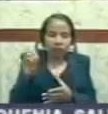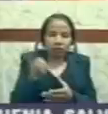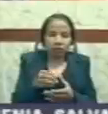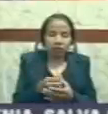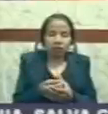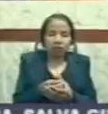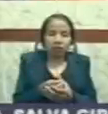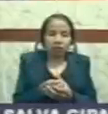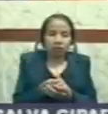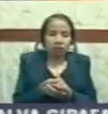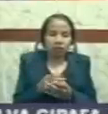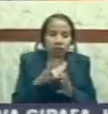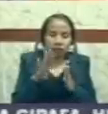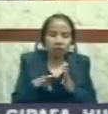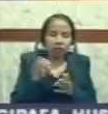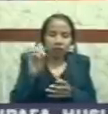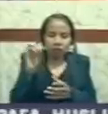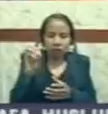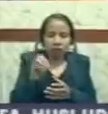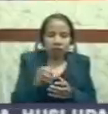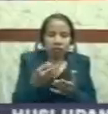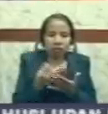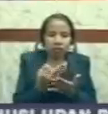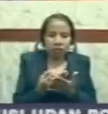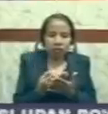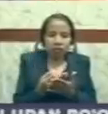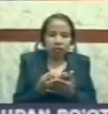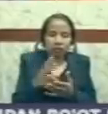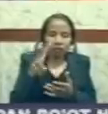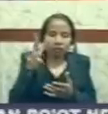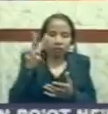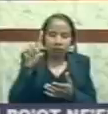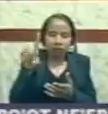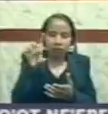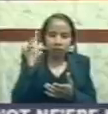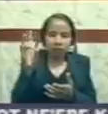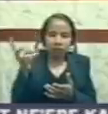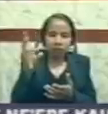Juros, zero. Rendas, zero. Saldo de gerência,